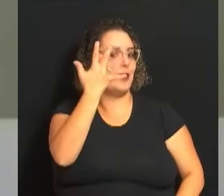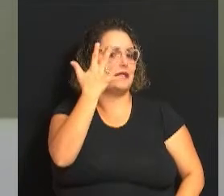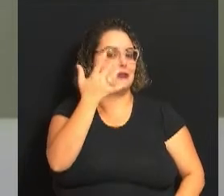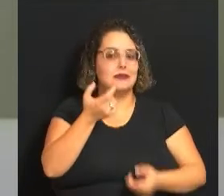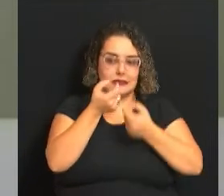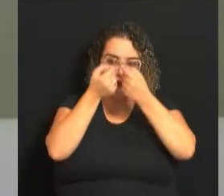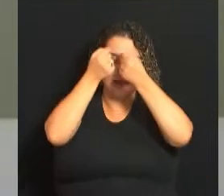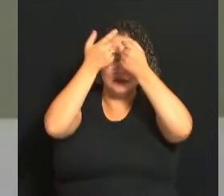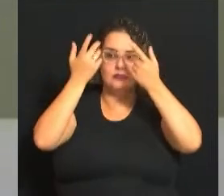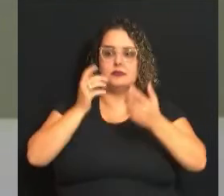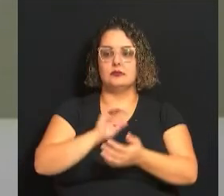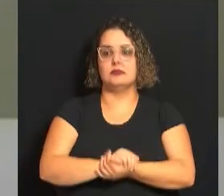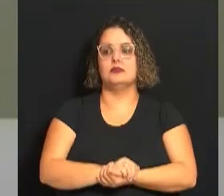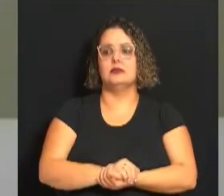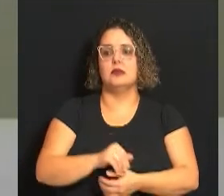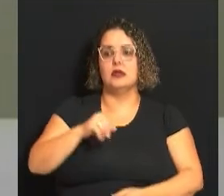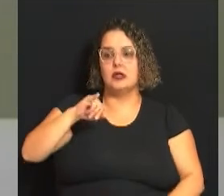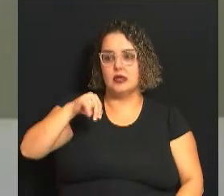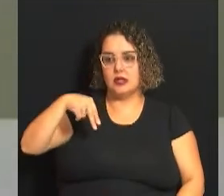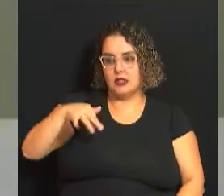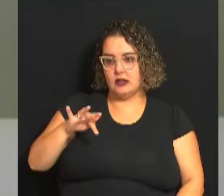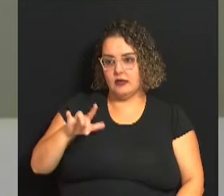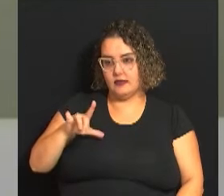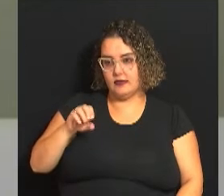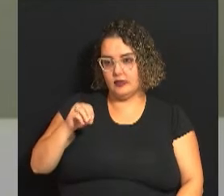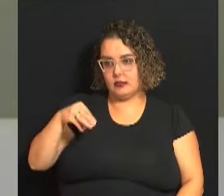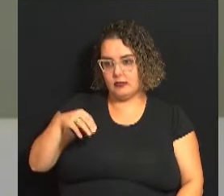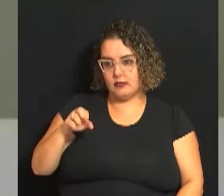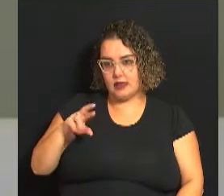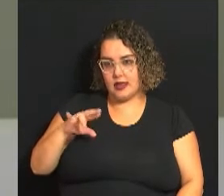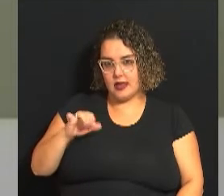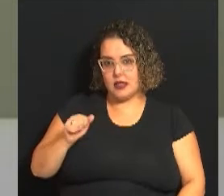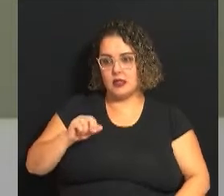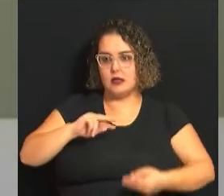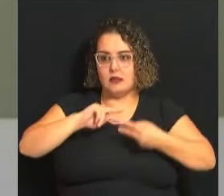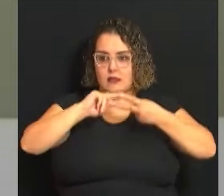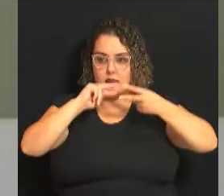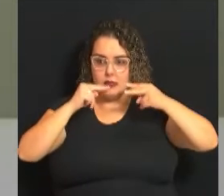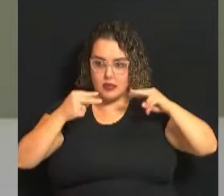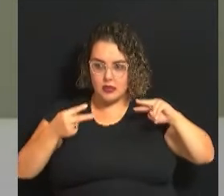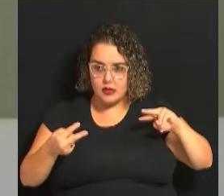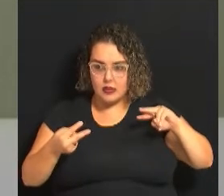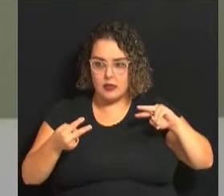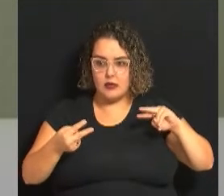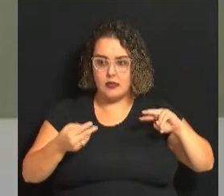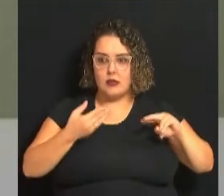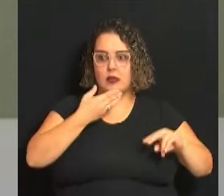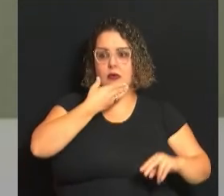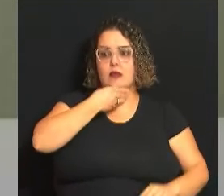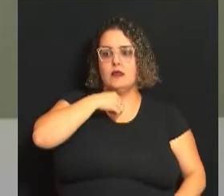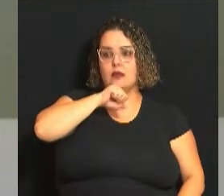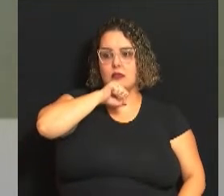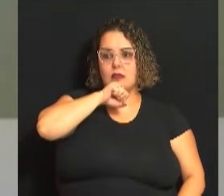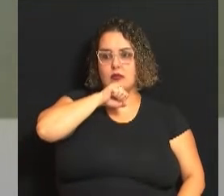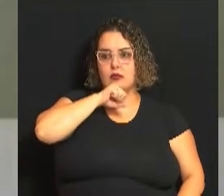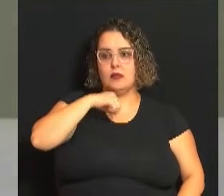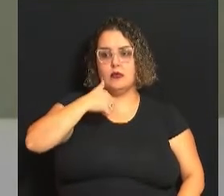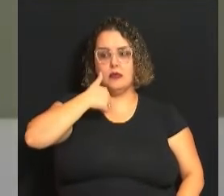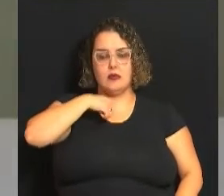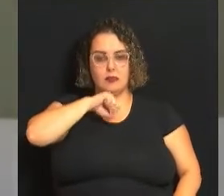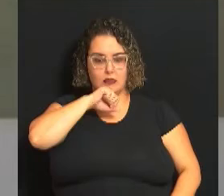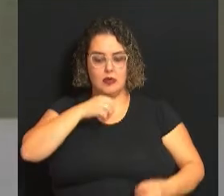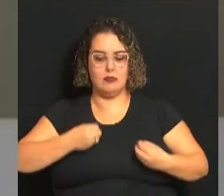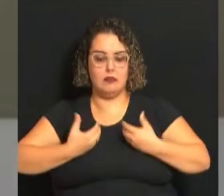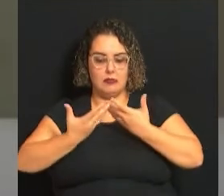Nifralmenia é uma delas, é uma síndrome genética que é transmitida do pai para a mãe e o pai para o